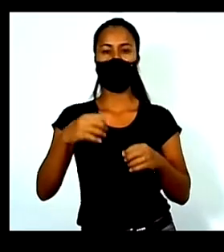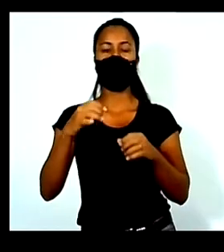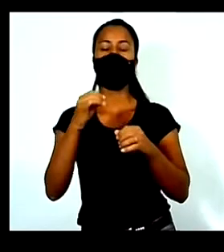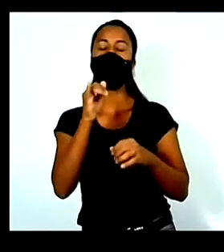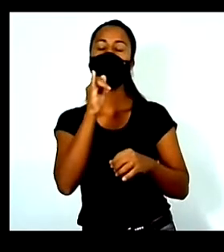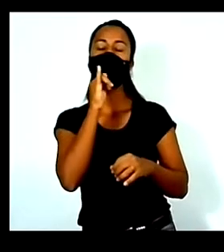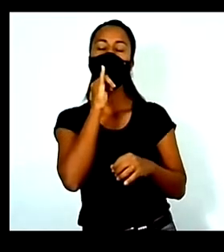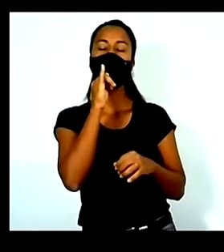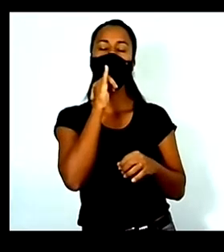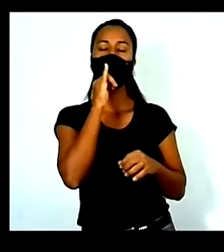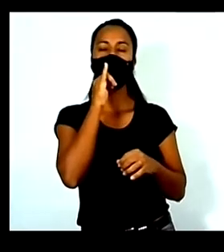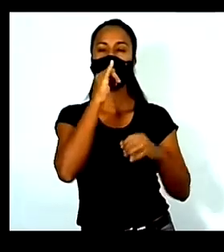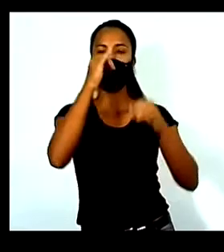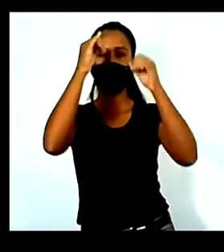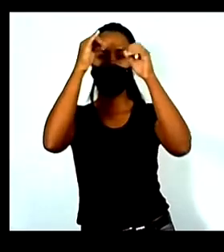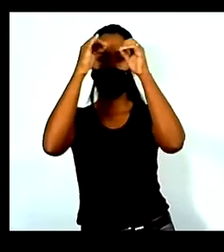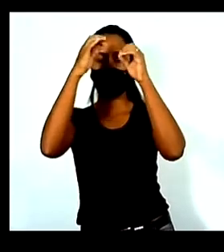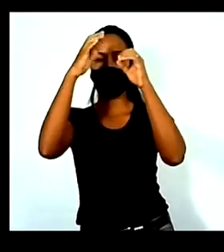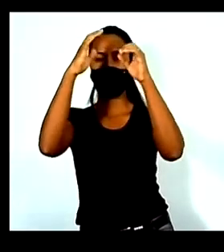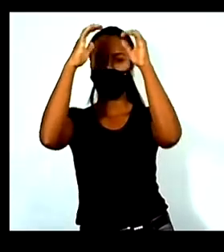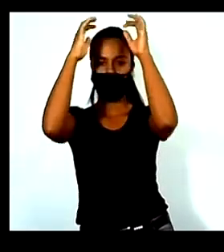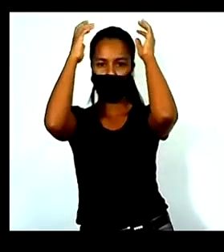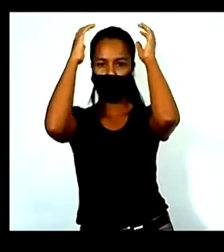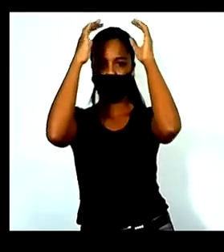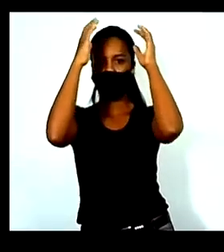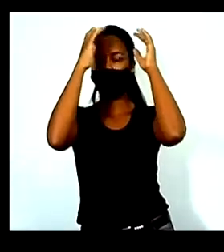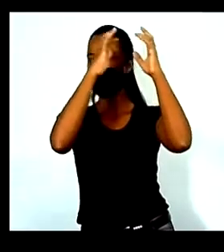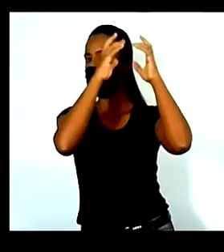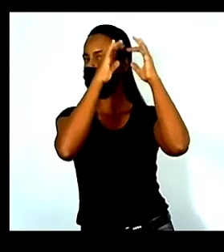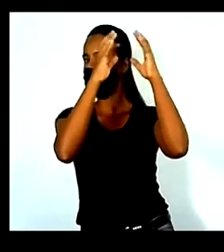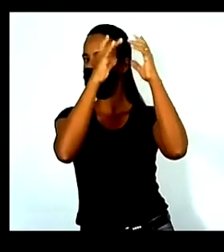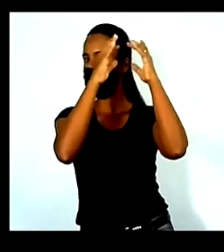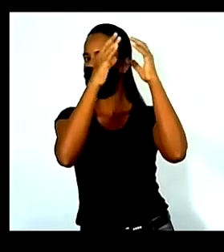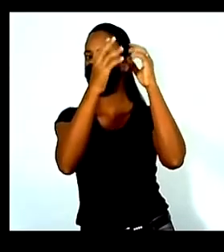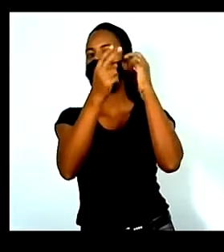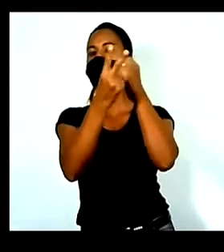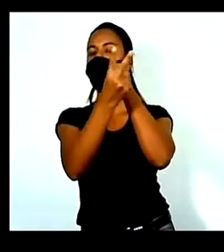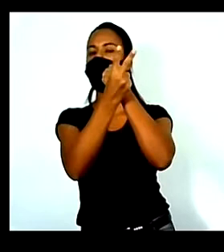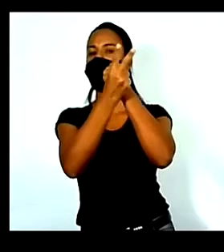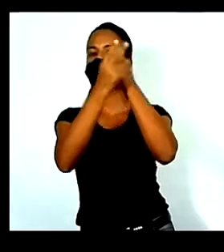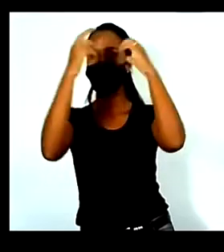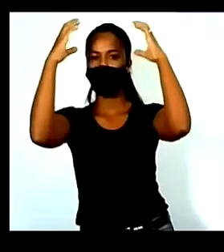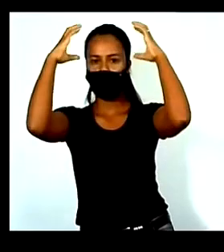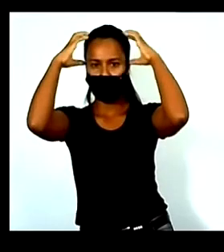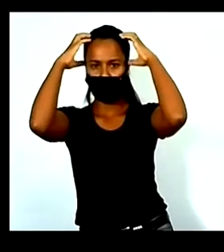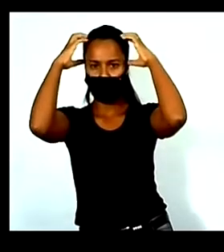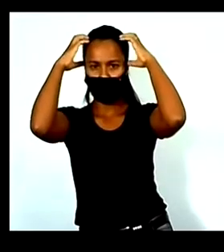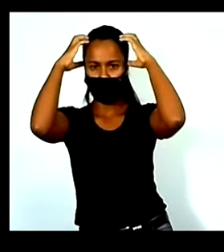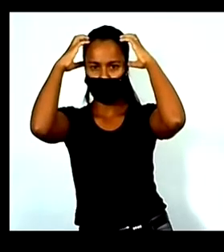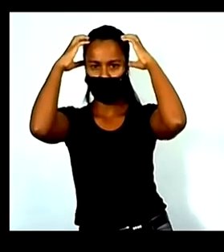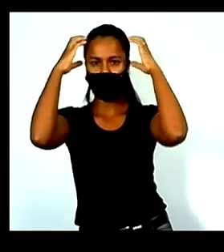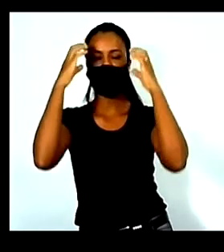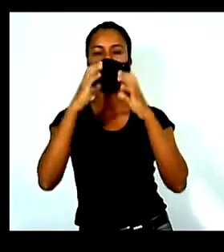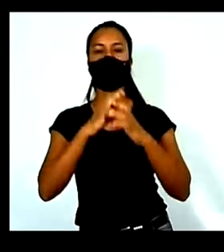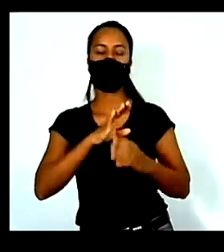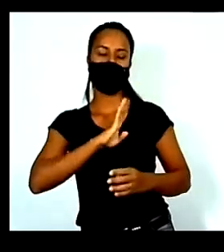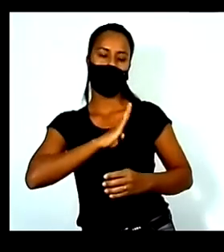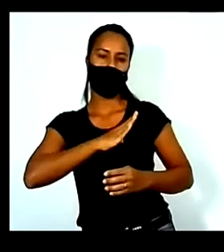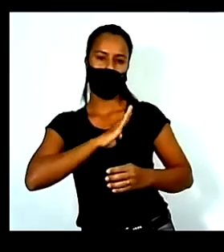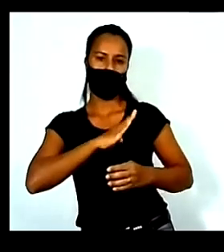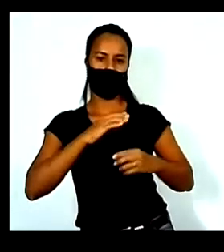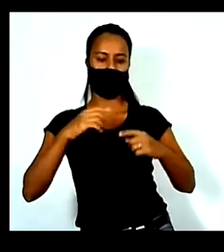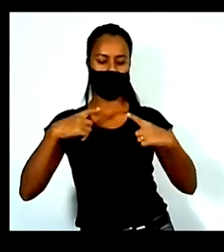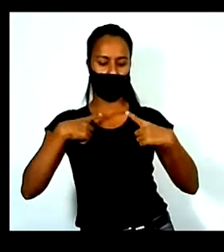ele é protegido pelo crânio, que é uma parte do nosso esqueleto. O coração e os pulmões é protegido pelas costelas. O